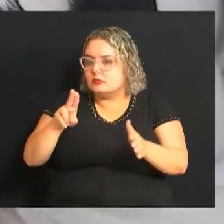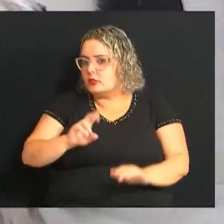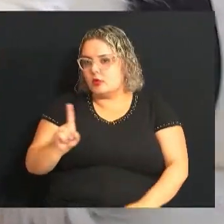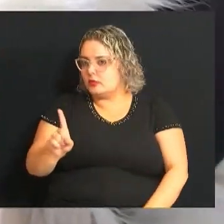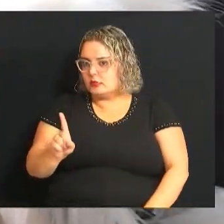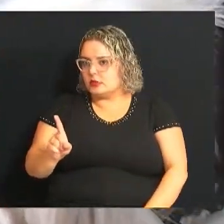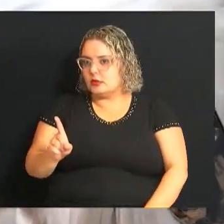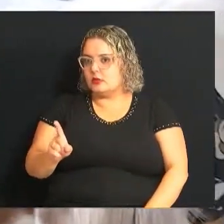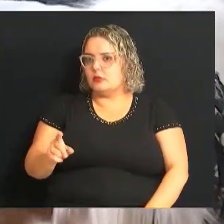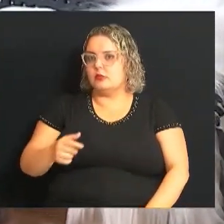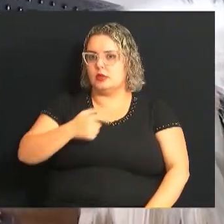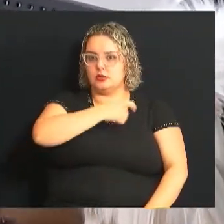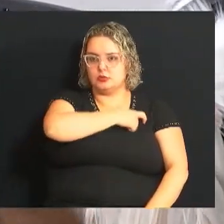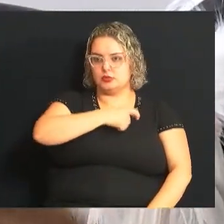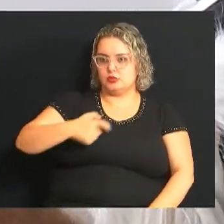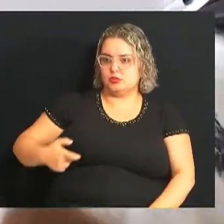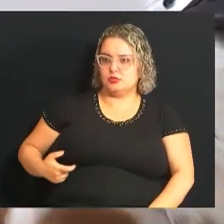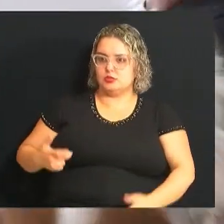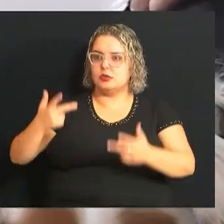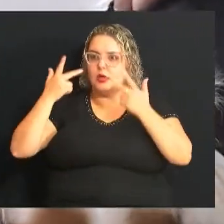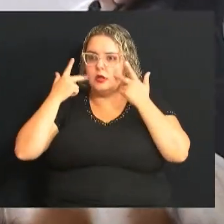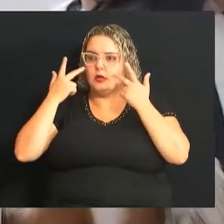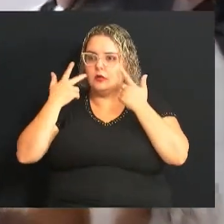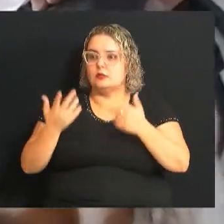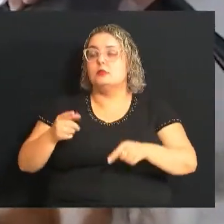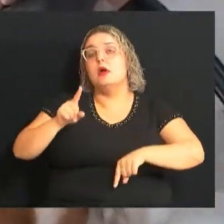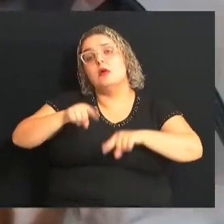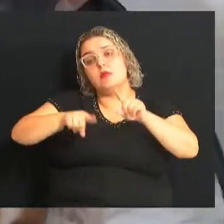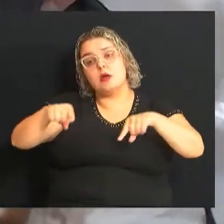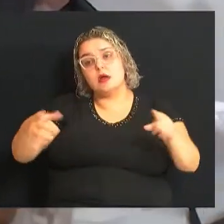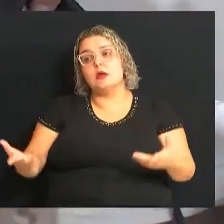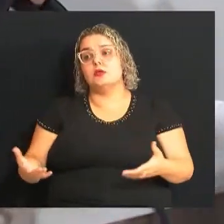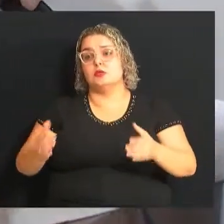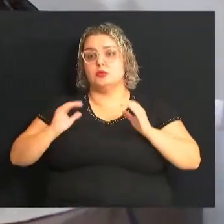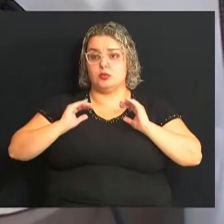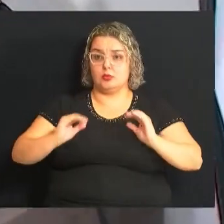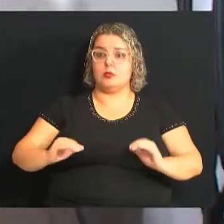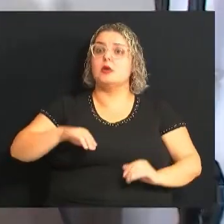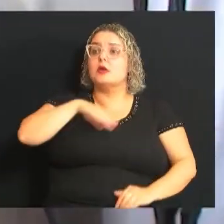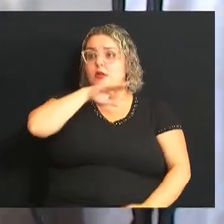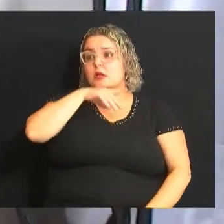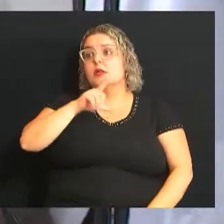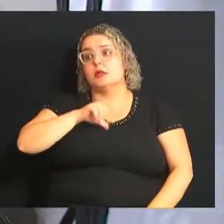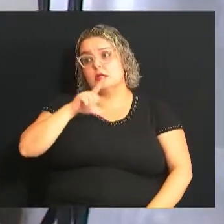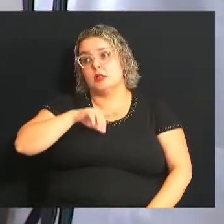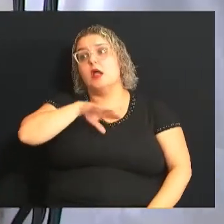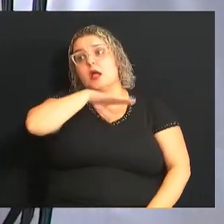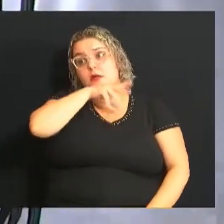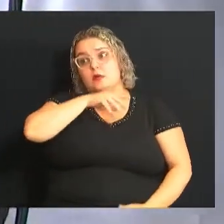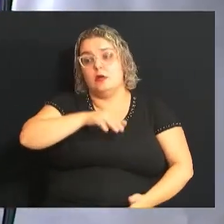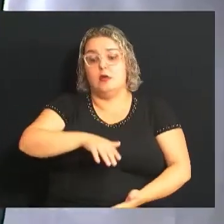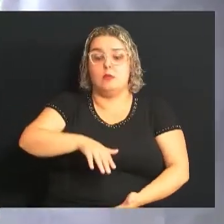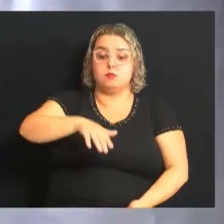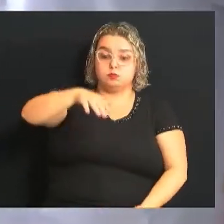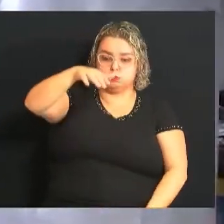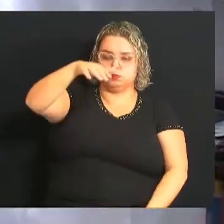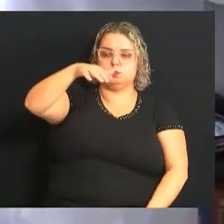vai no cinto que é tranquilo? Varia muito essa questão do comportamento do animal. Tem animal que é de grande porte e consegue ir